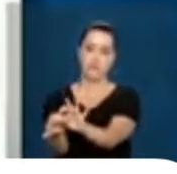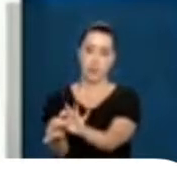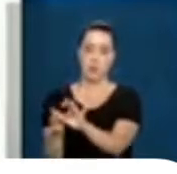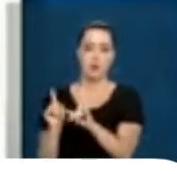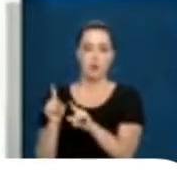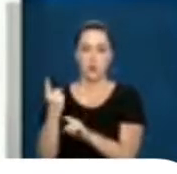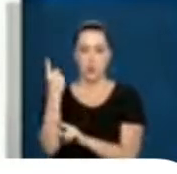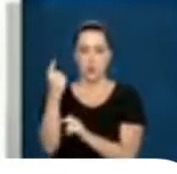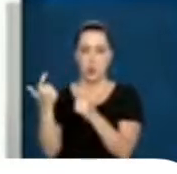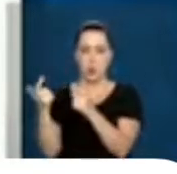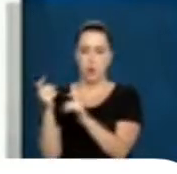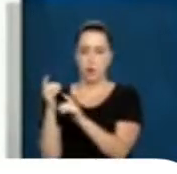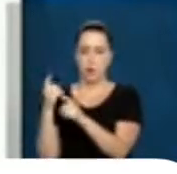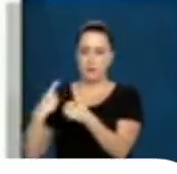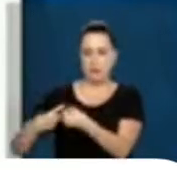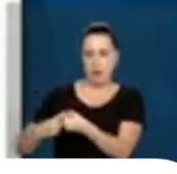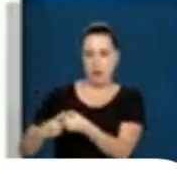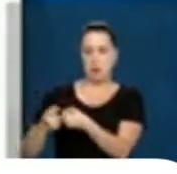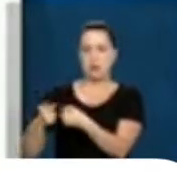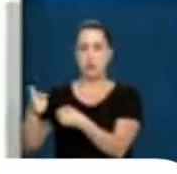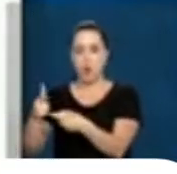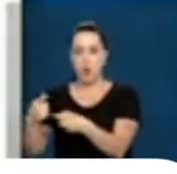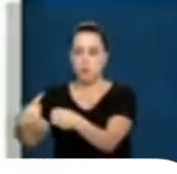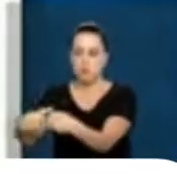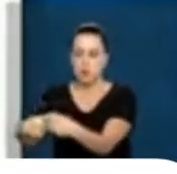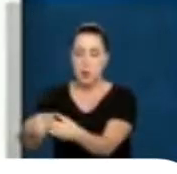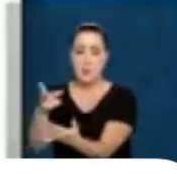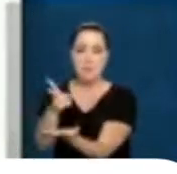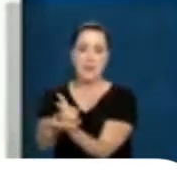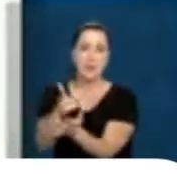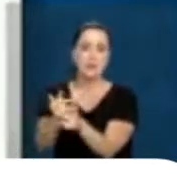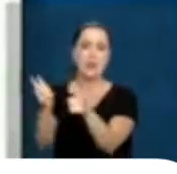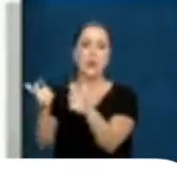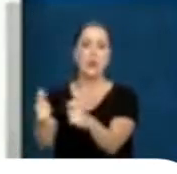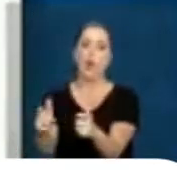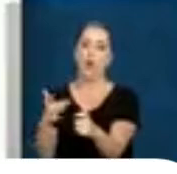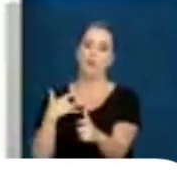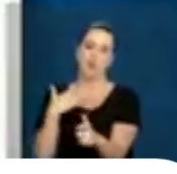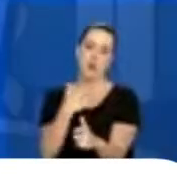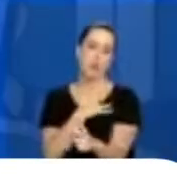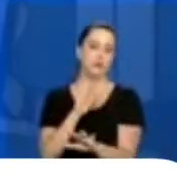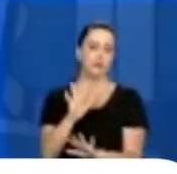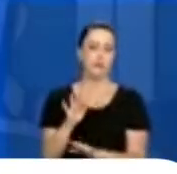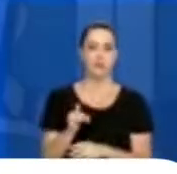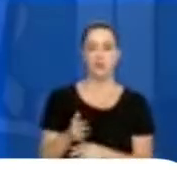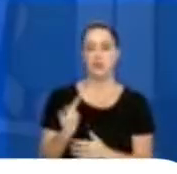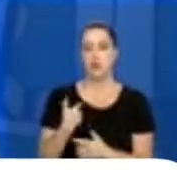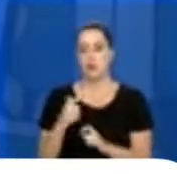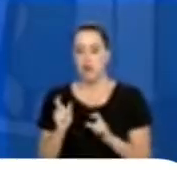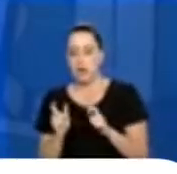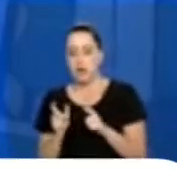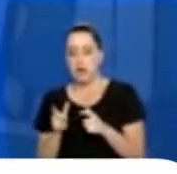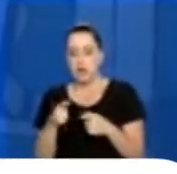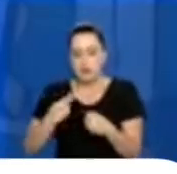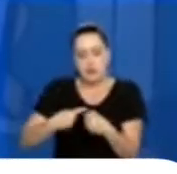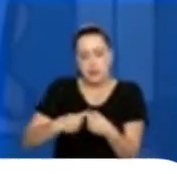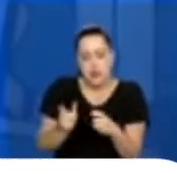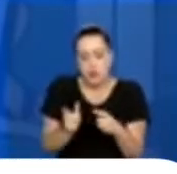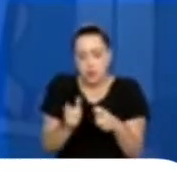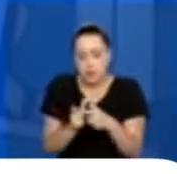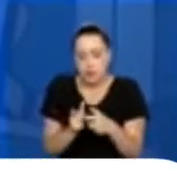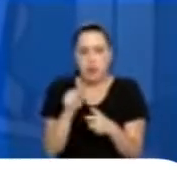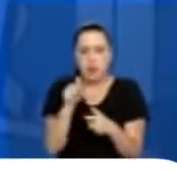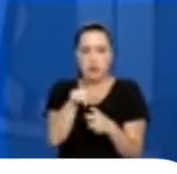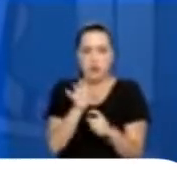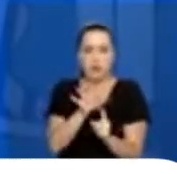de uma região, eles utilizam o mesmo equipamento de saúde. Então, o município menor vai para o município polo e